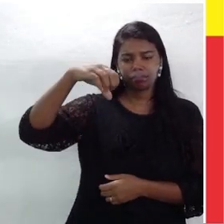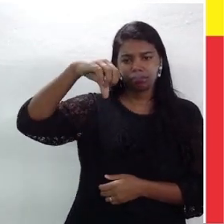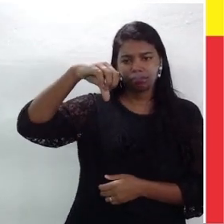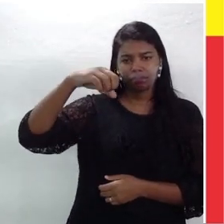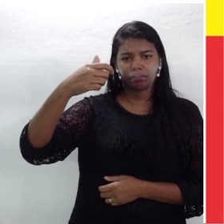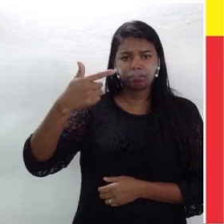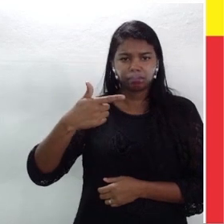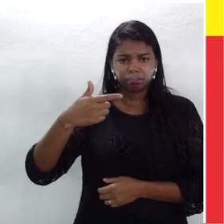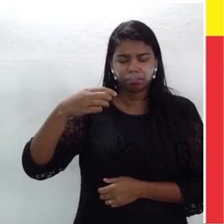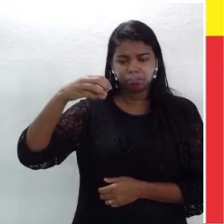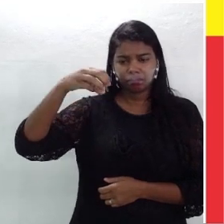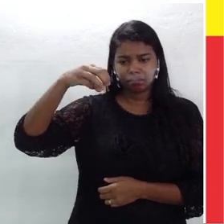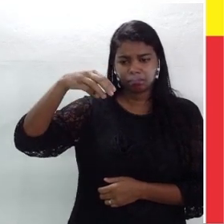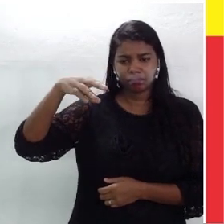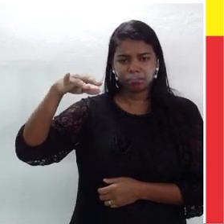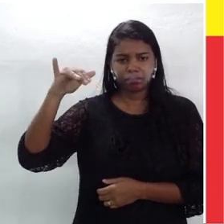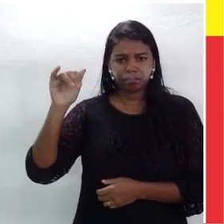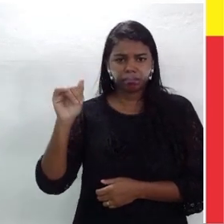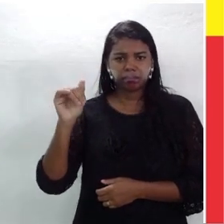mil centímetros cúbicos.